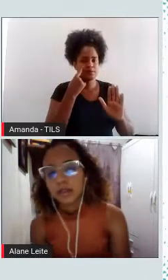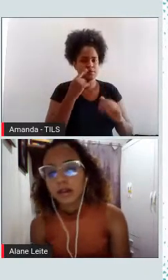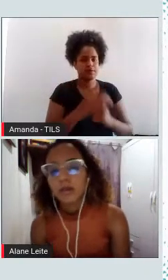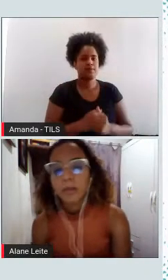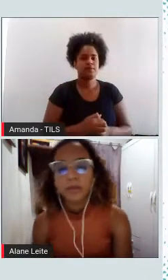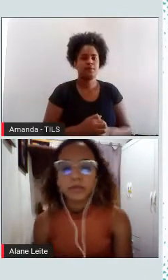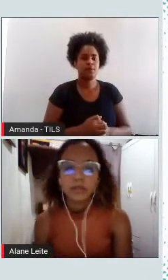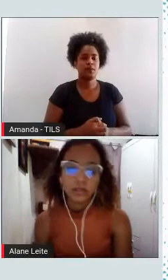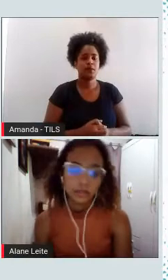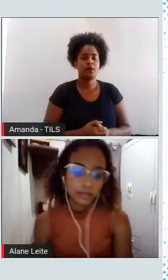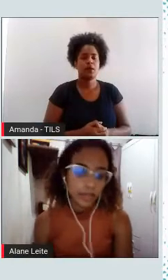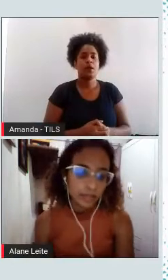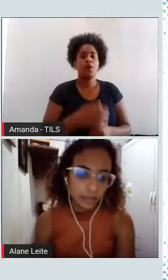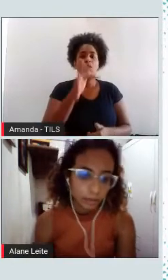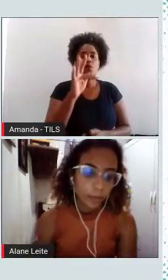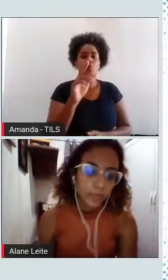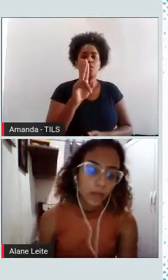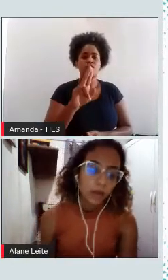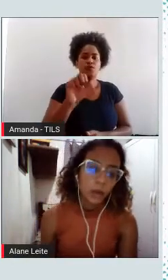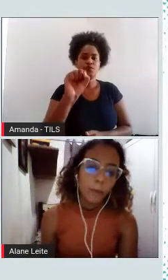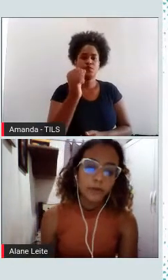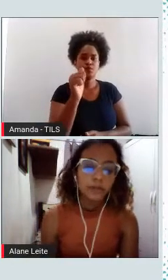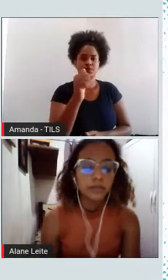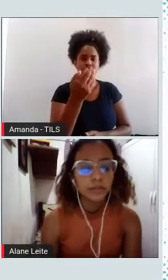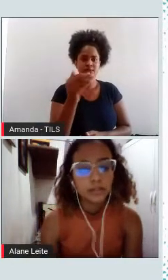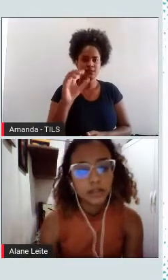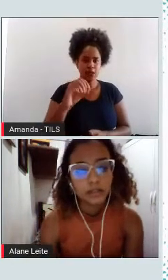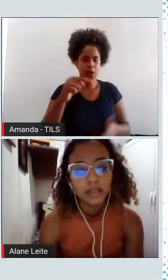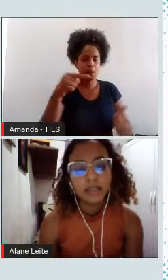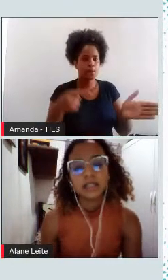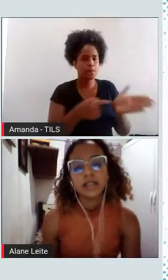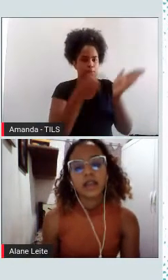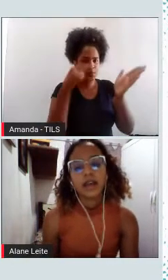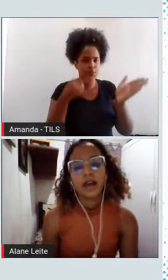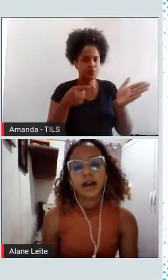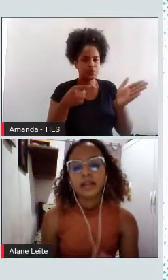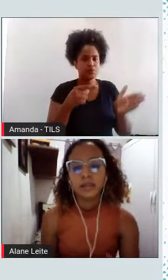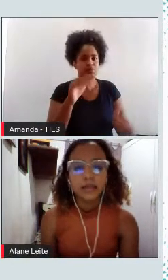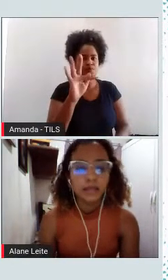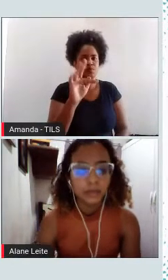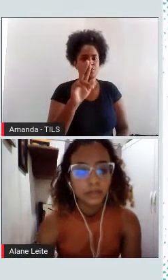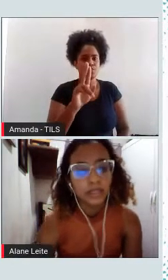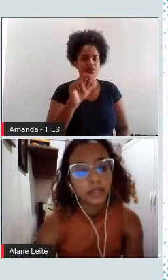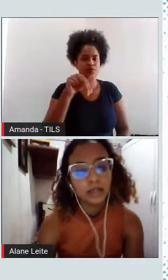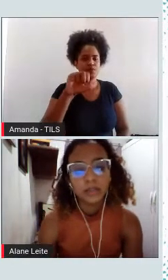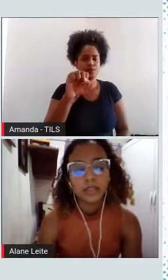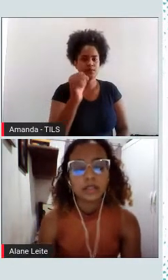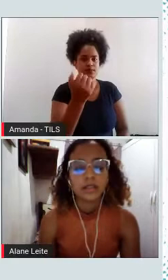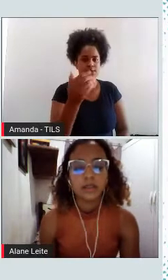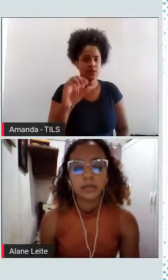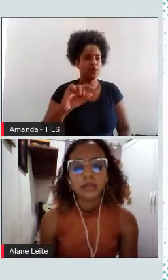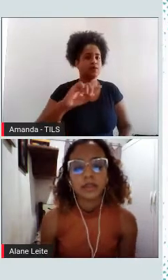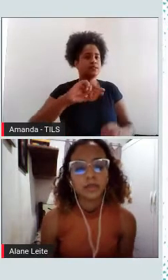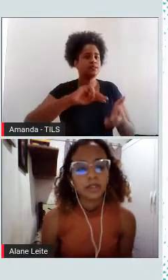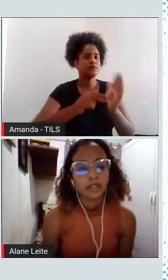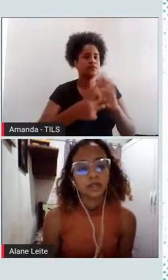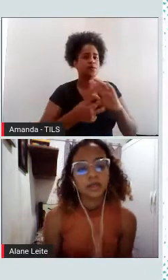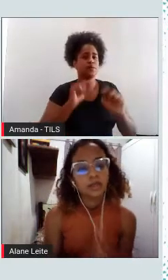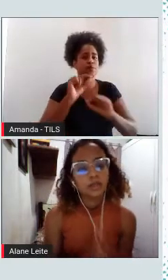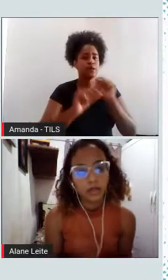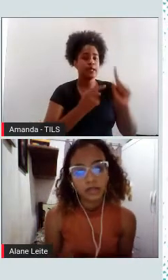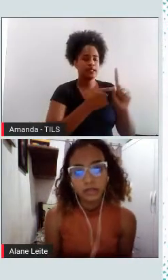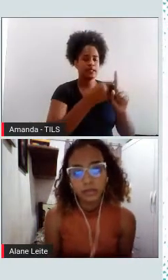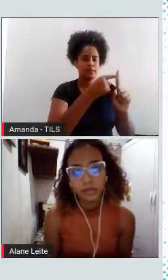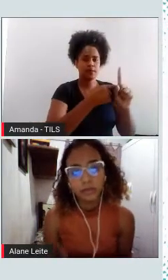de fusão e ponto de solidificação. O ponto de fusão, ele vai ser a temperatura em que uma substância ela vai mudar do